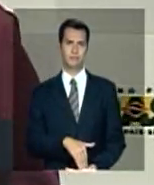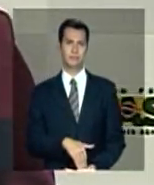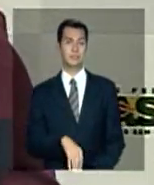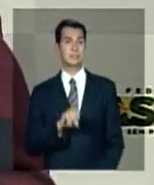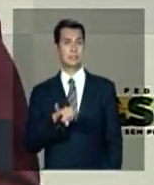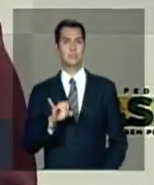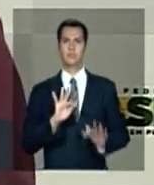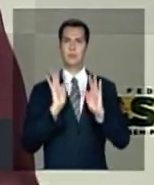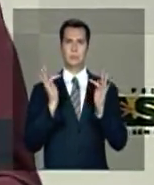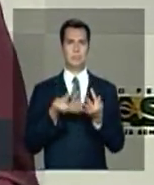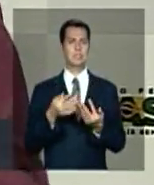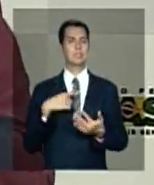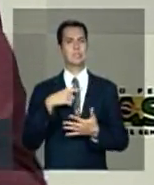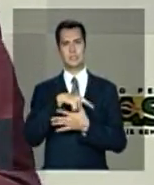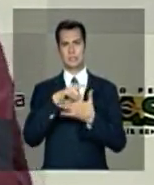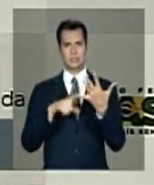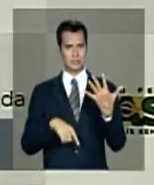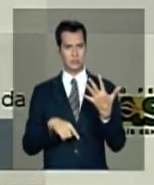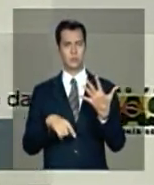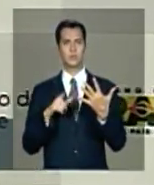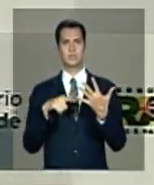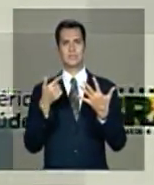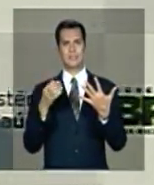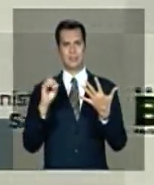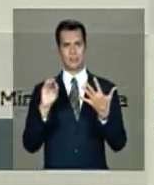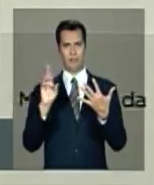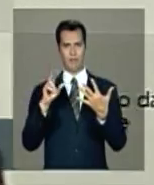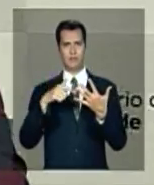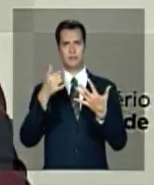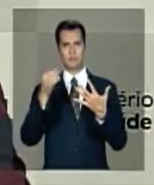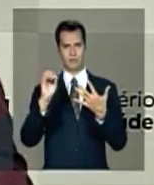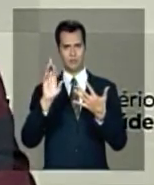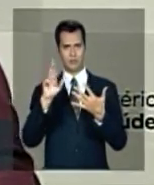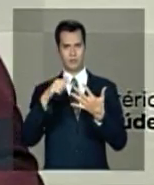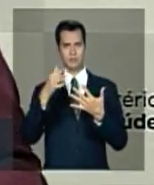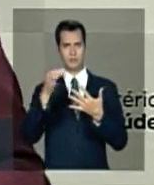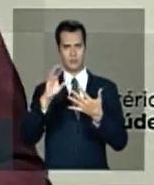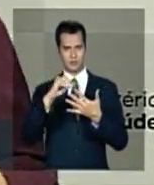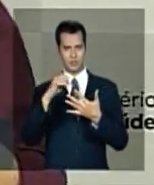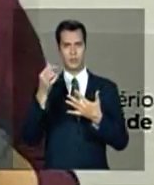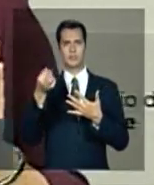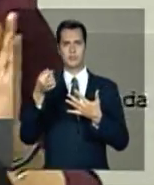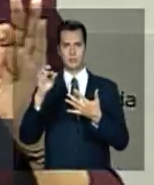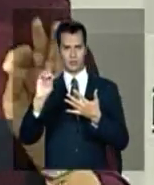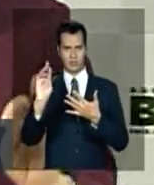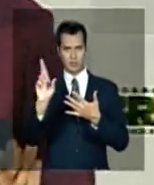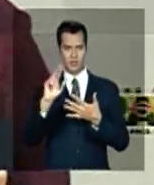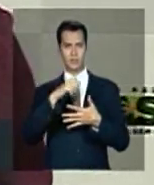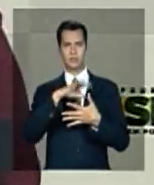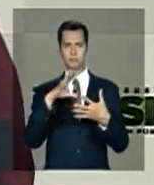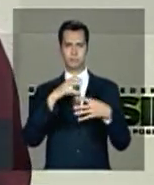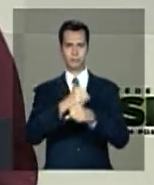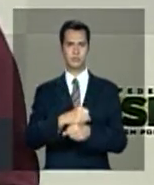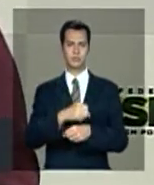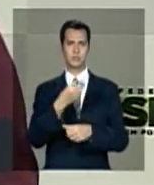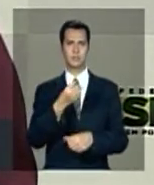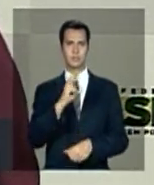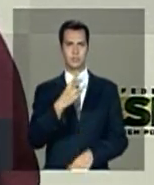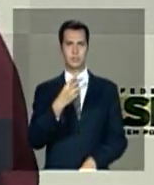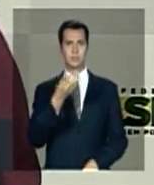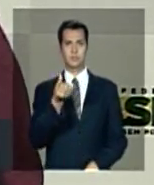tem 5567 35 vai ganhar mínimo de r$ 350 isso significa